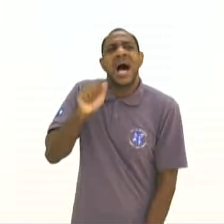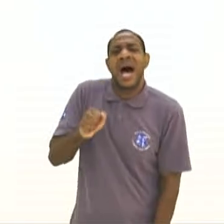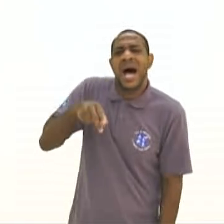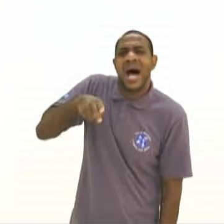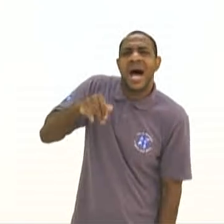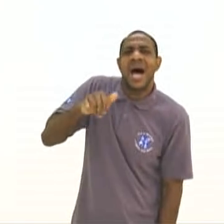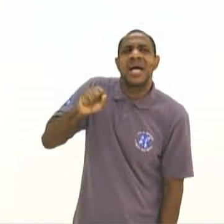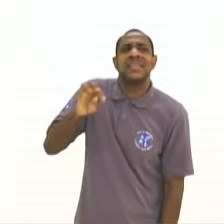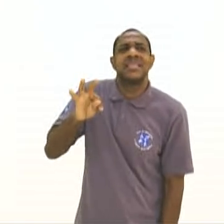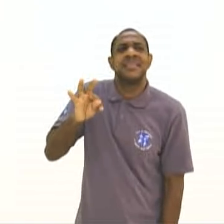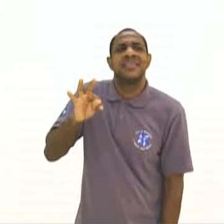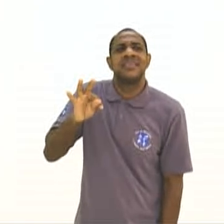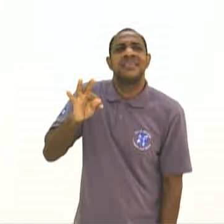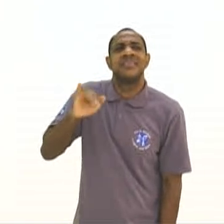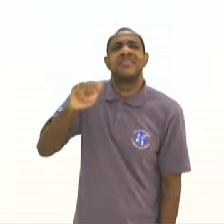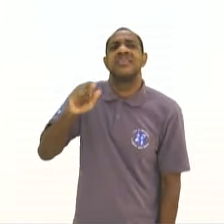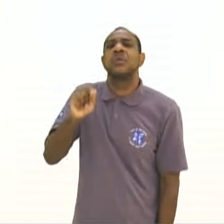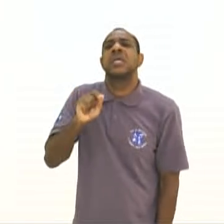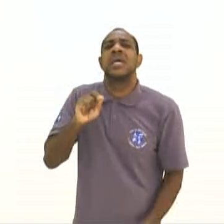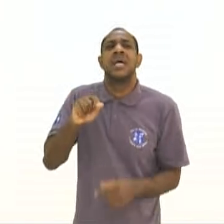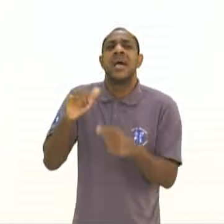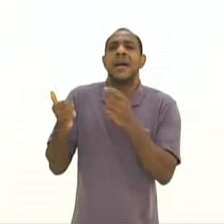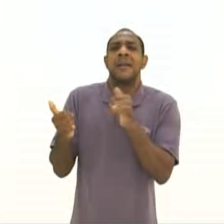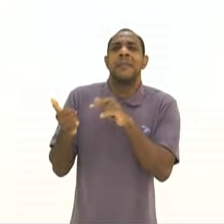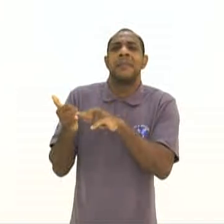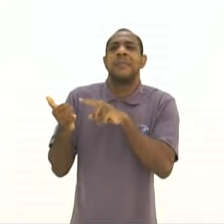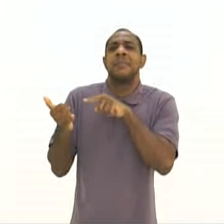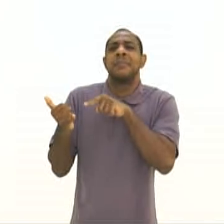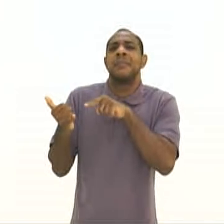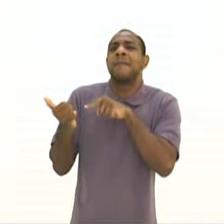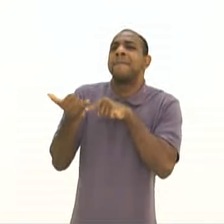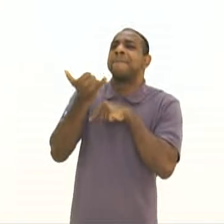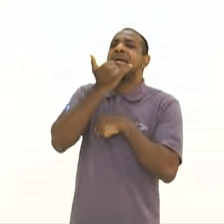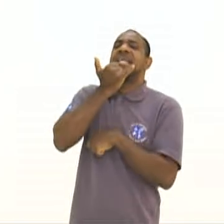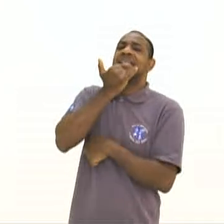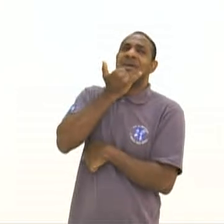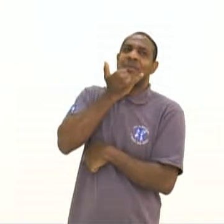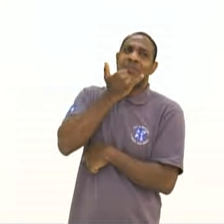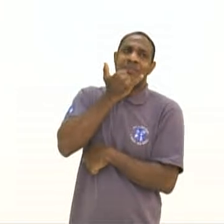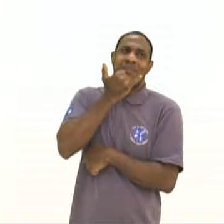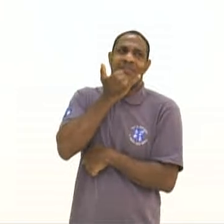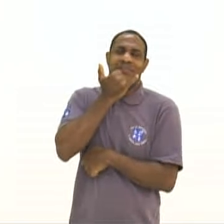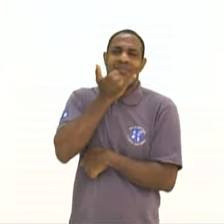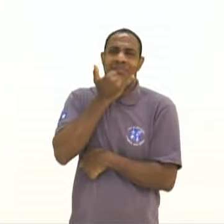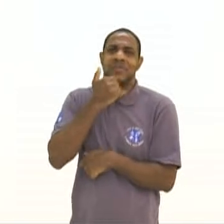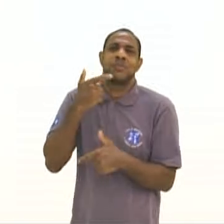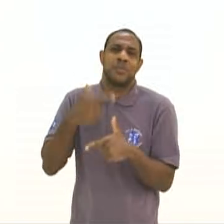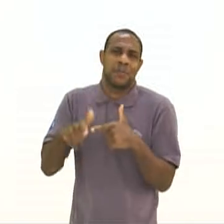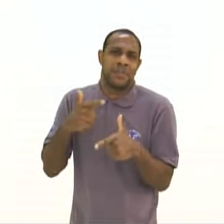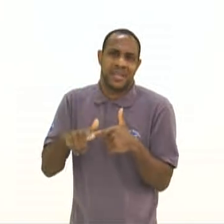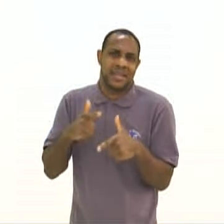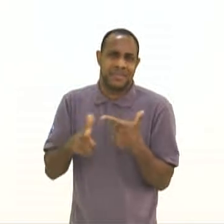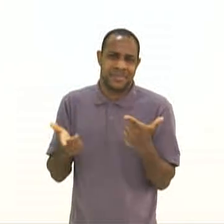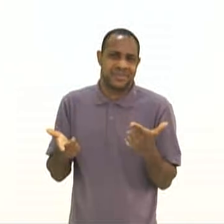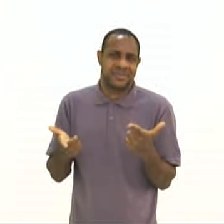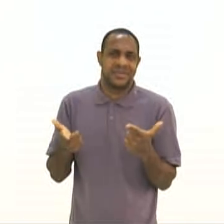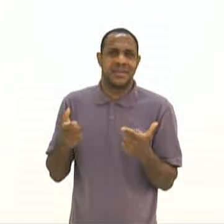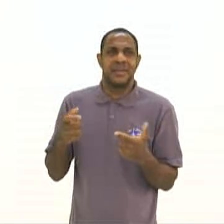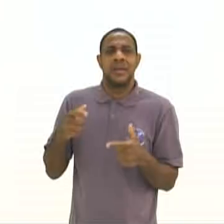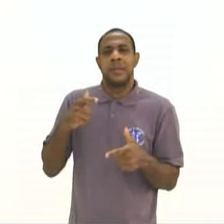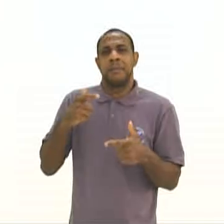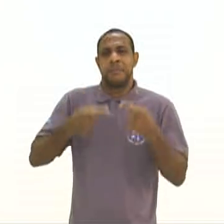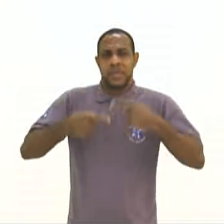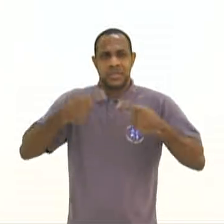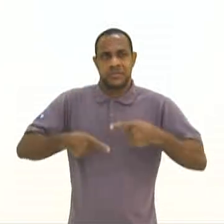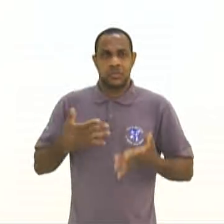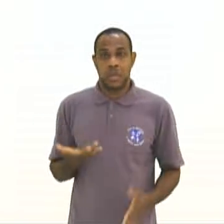o perdão dos crimes políticos dos opositores do governo, o esquecimento dos seus crimes, lembra? Então, a